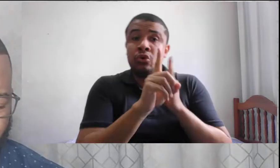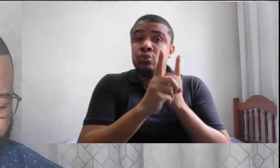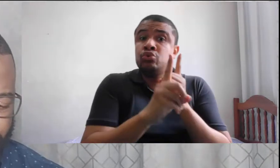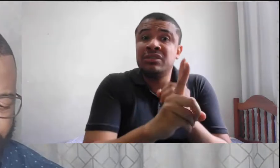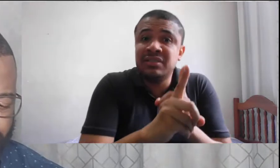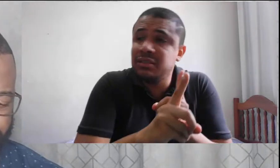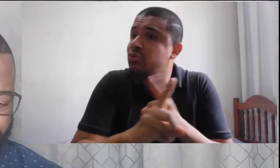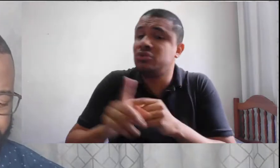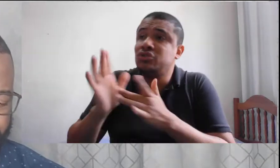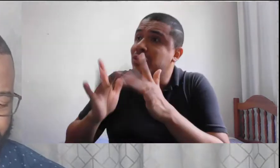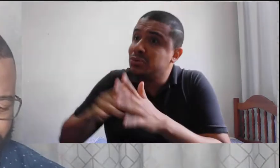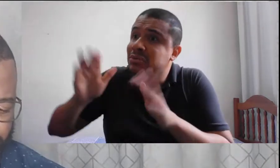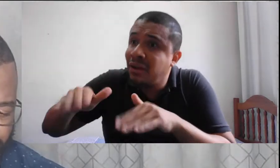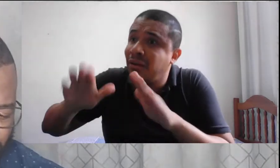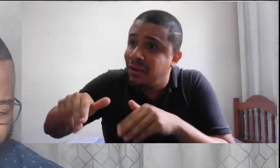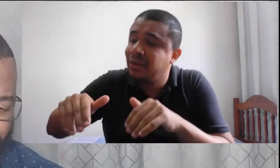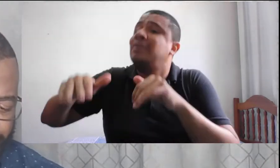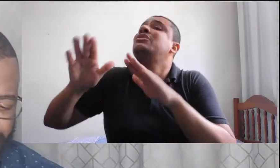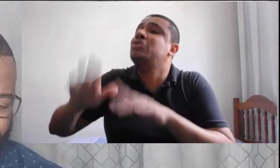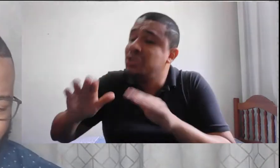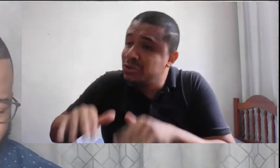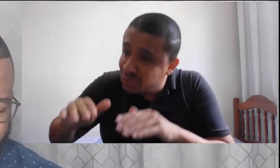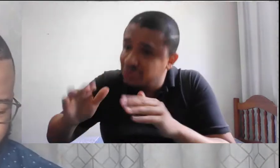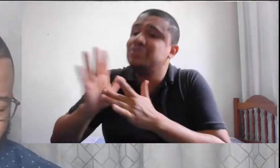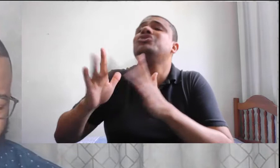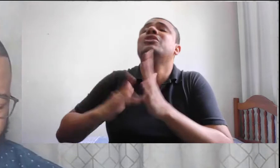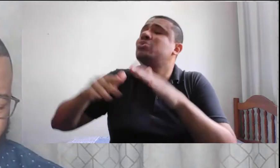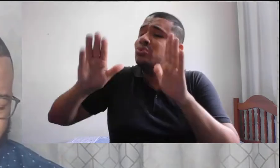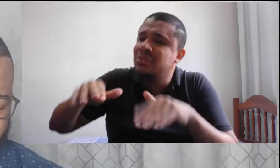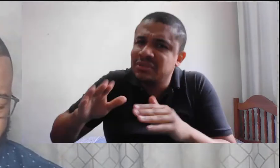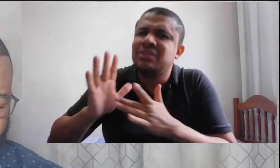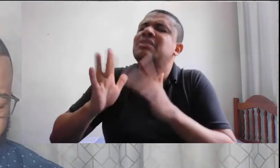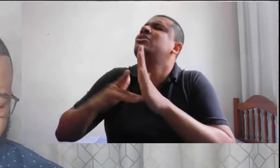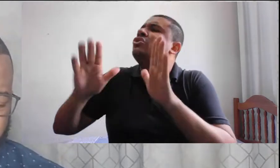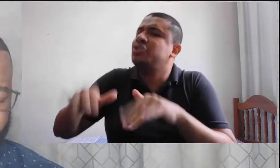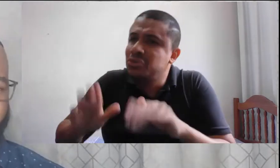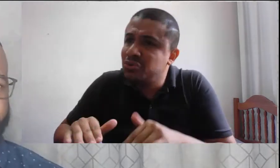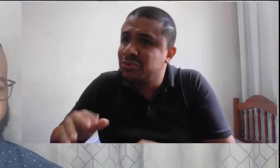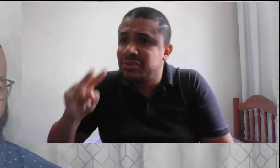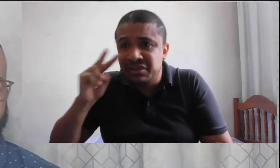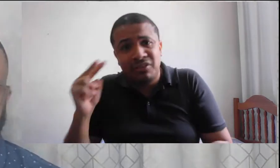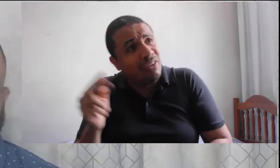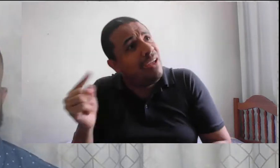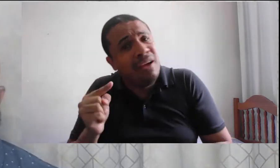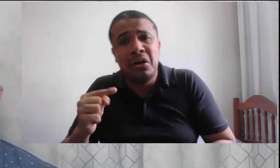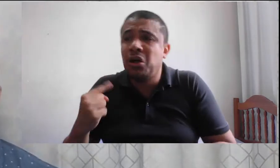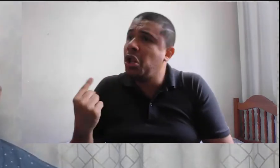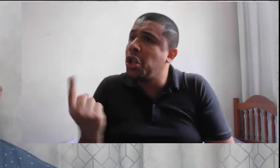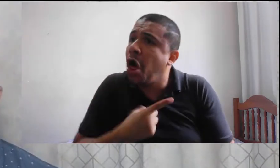discípulos o acordaram e clamaram dizendo: Mestre, mestre, não te importa que